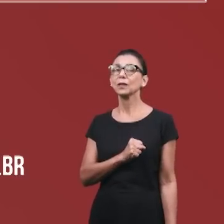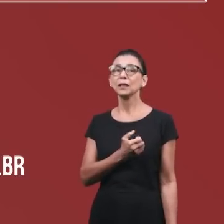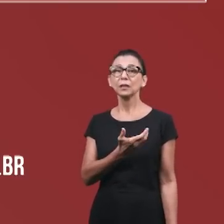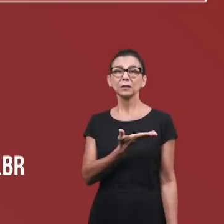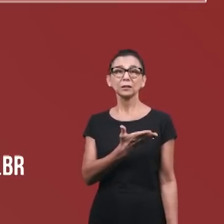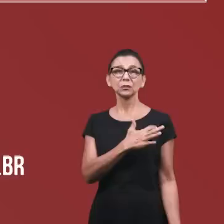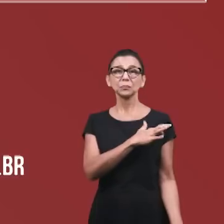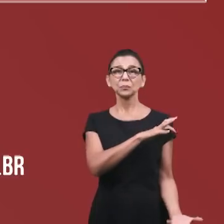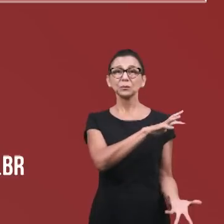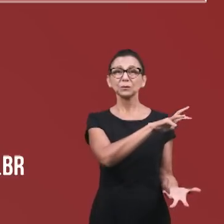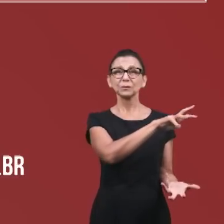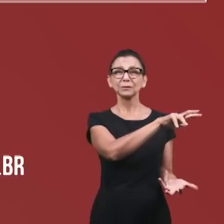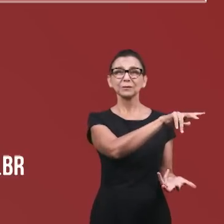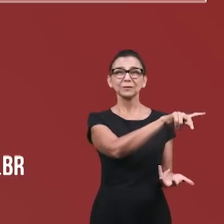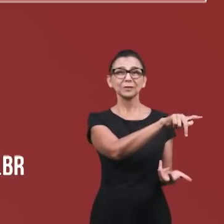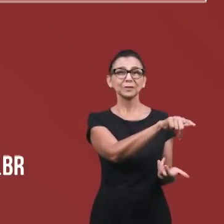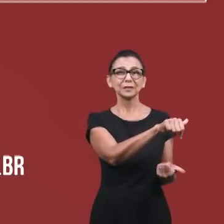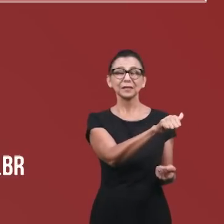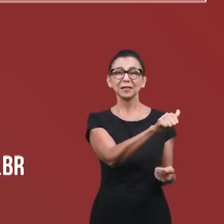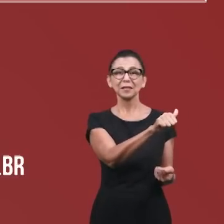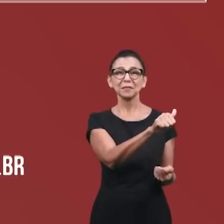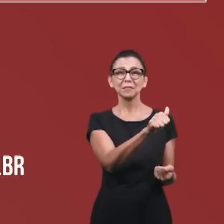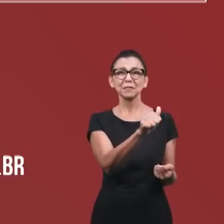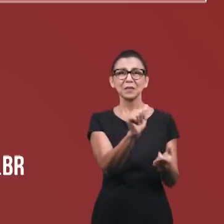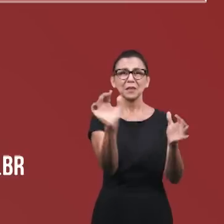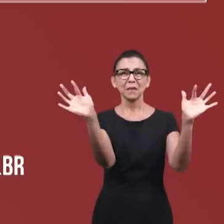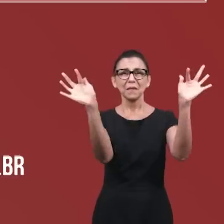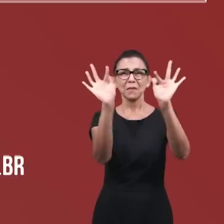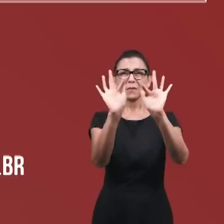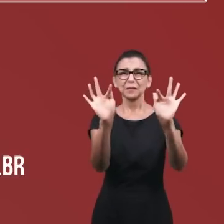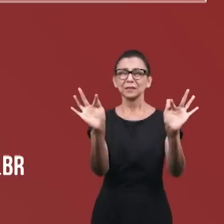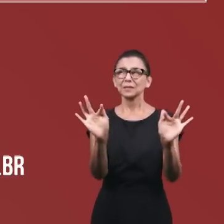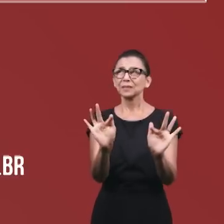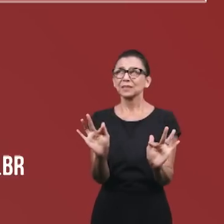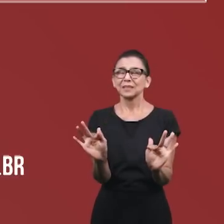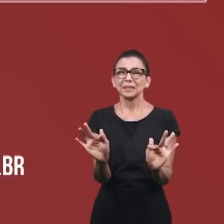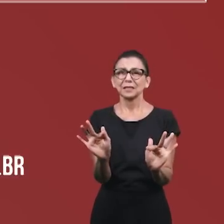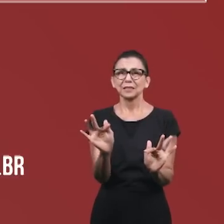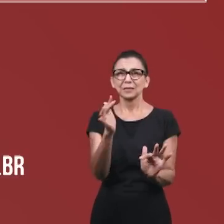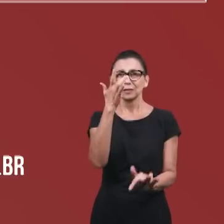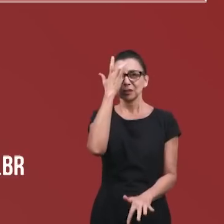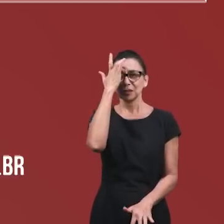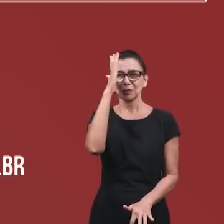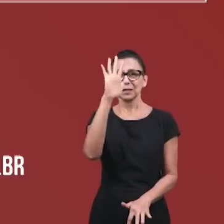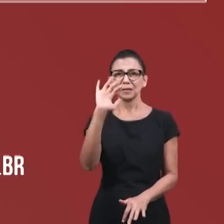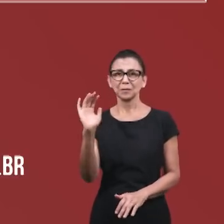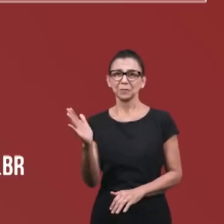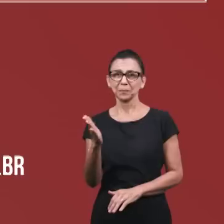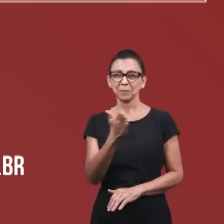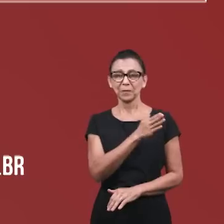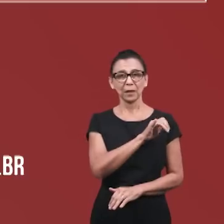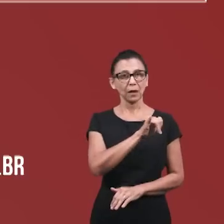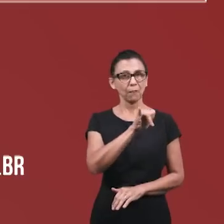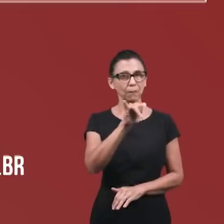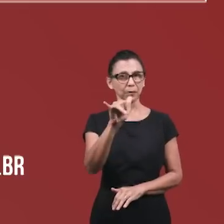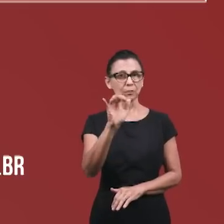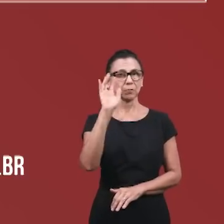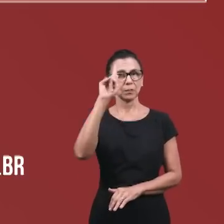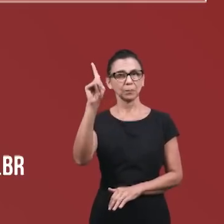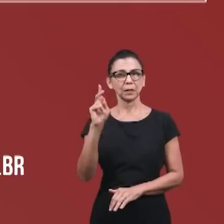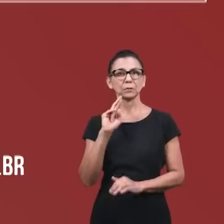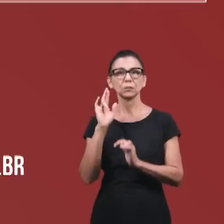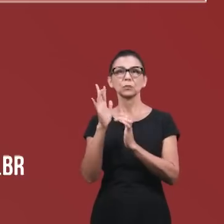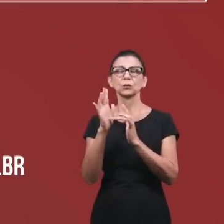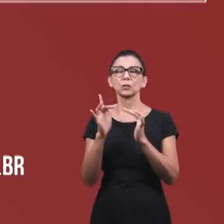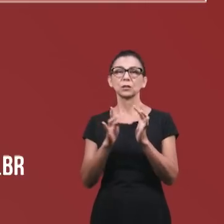amor. Este mundo não sabe o que é ser feliz. A paz do Senhor